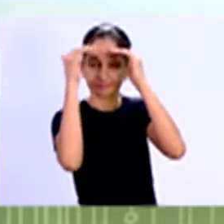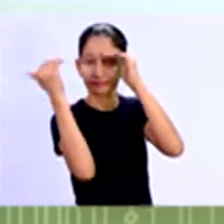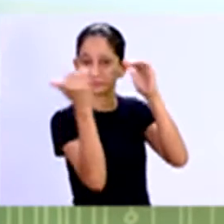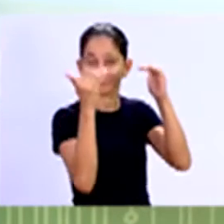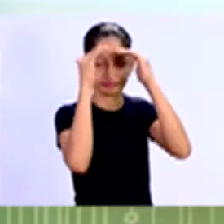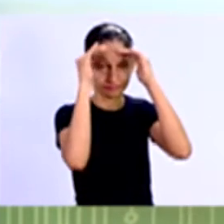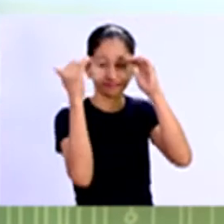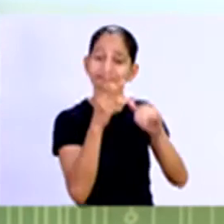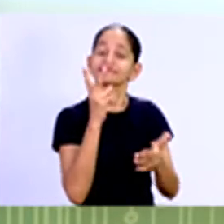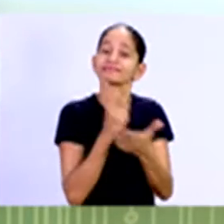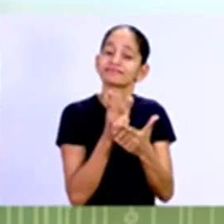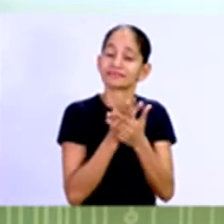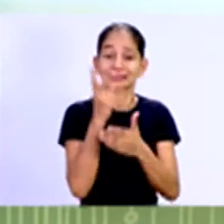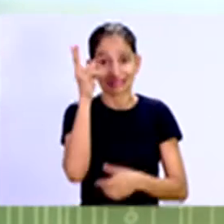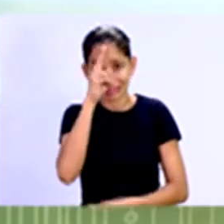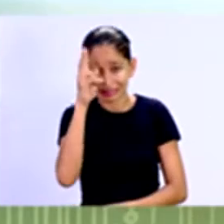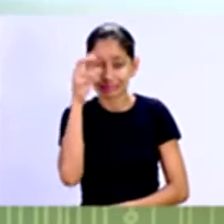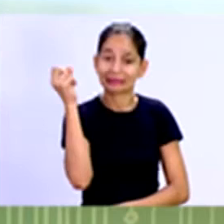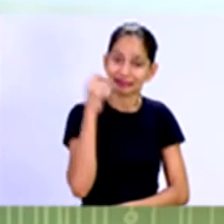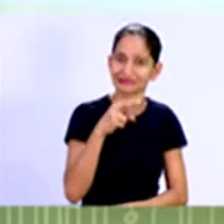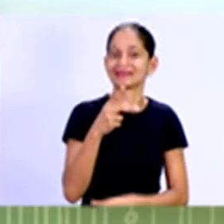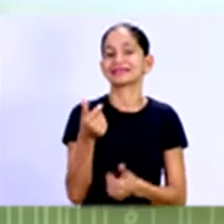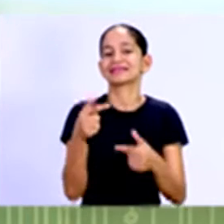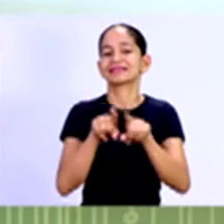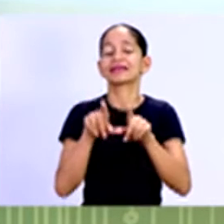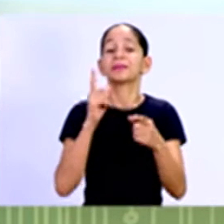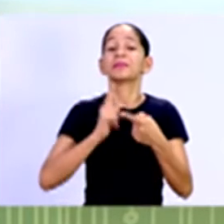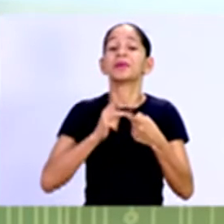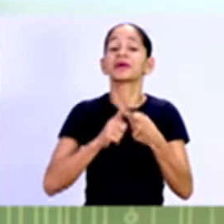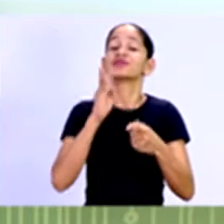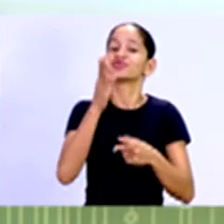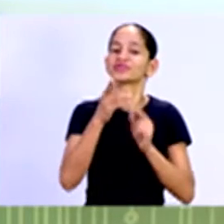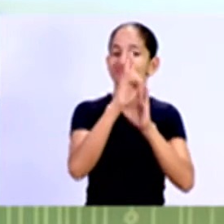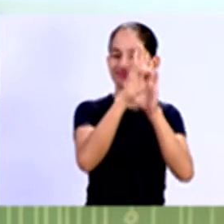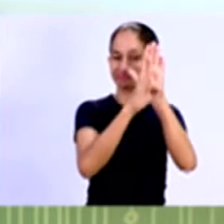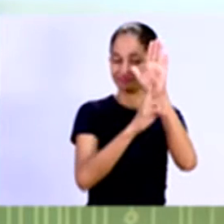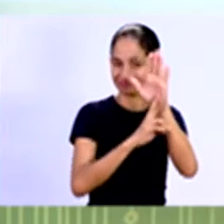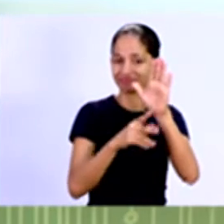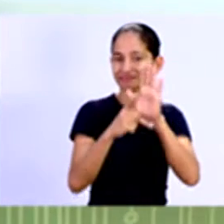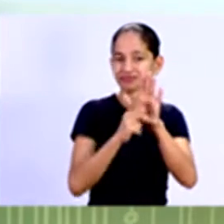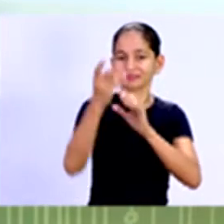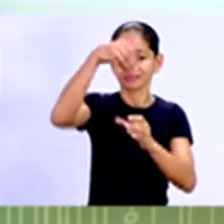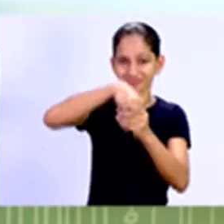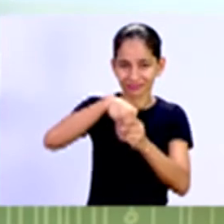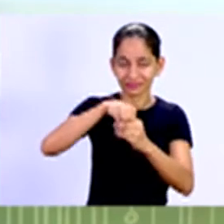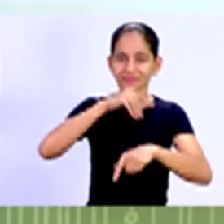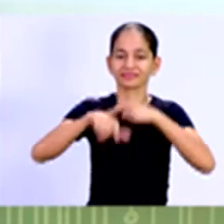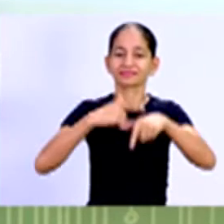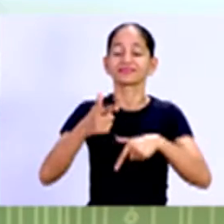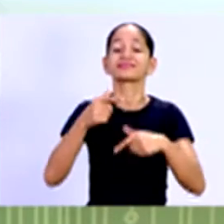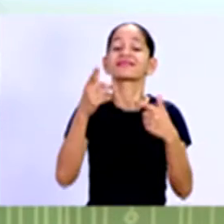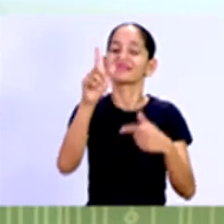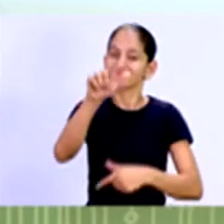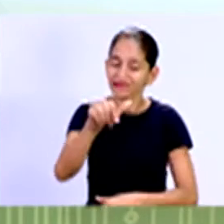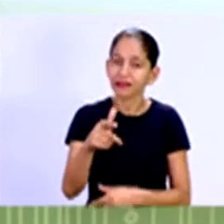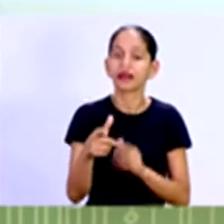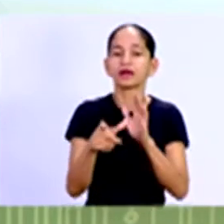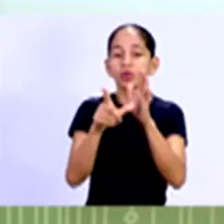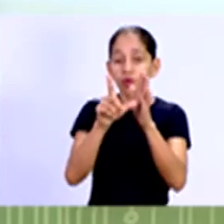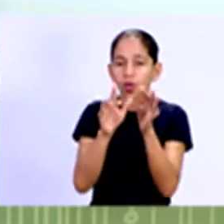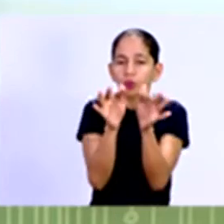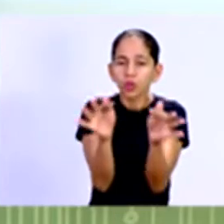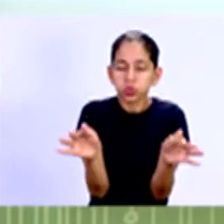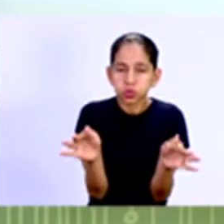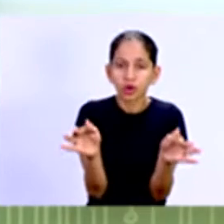tais normas, eu vou obedecer. Por quê? Porque está no regimento. Então, isso é o que a gente chama de nível pré-convencional. É o